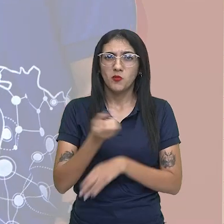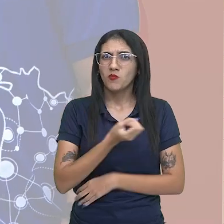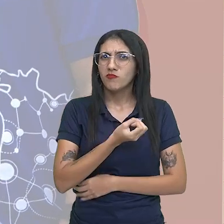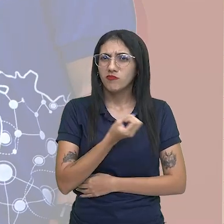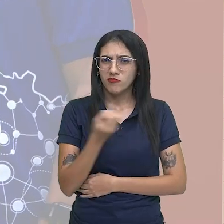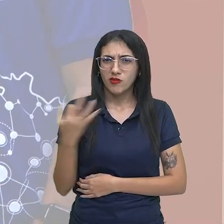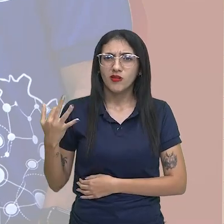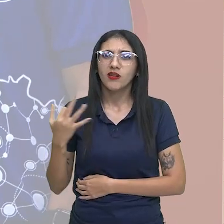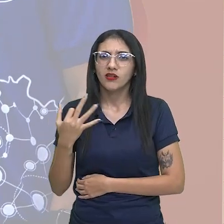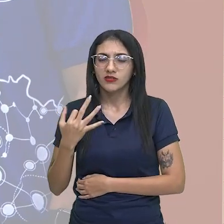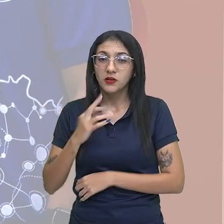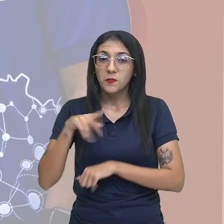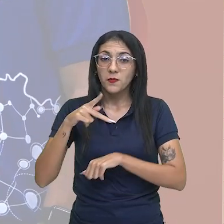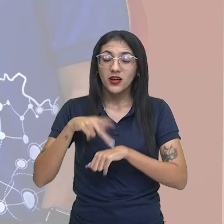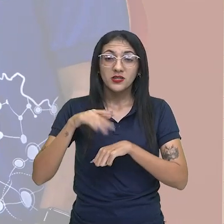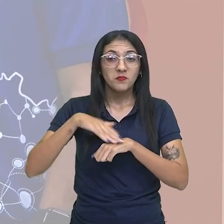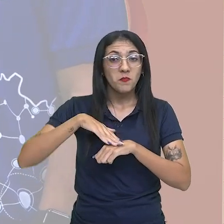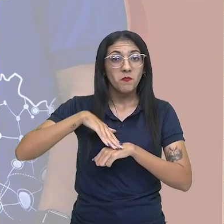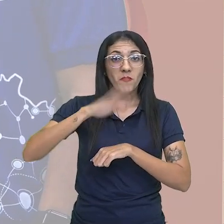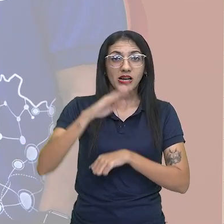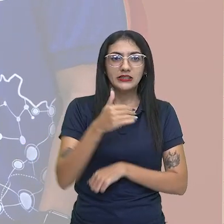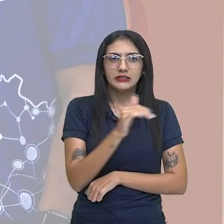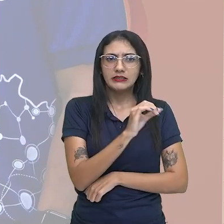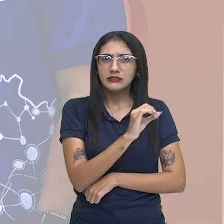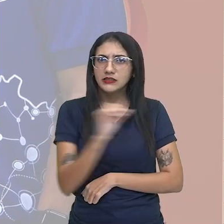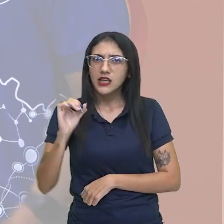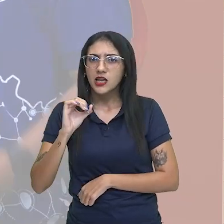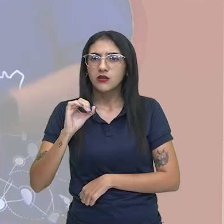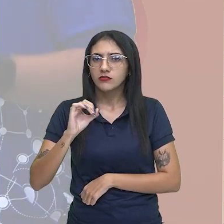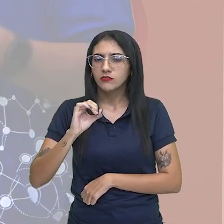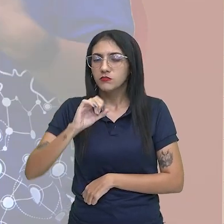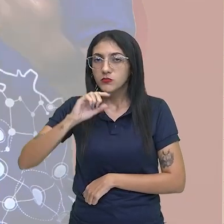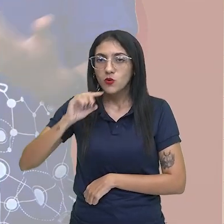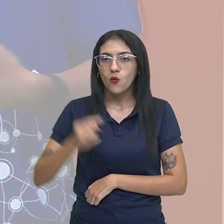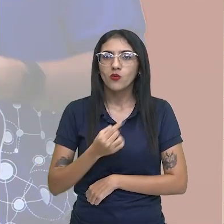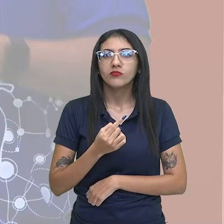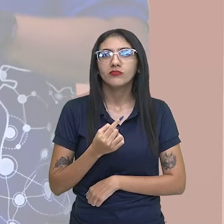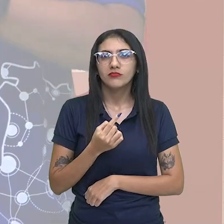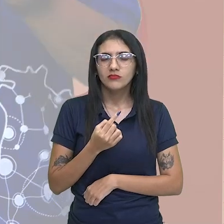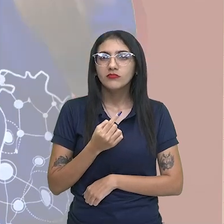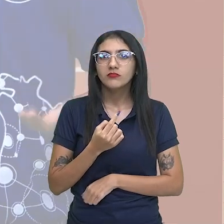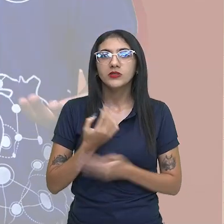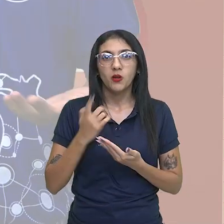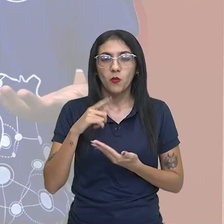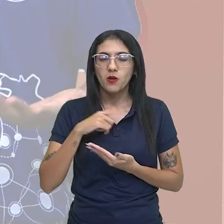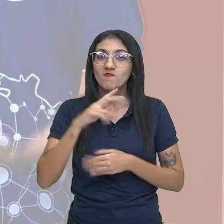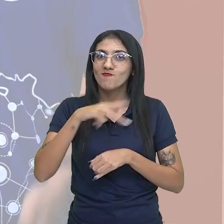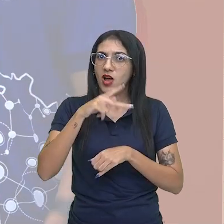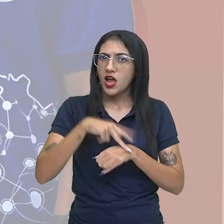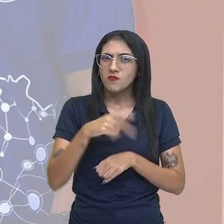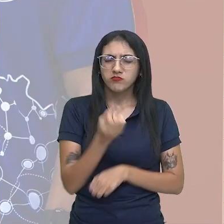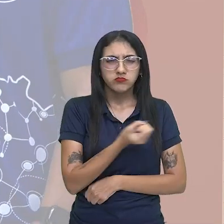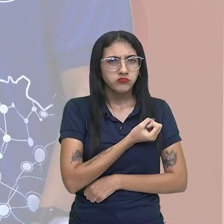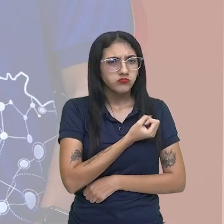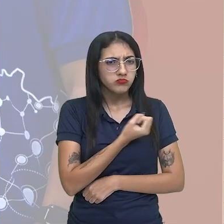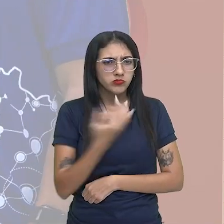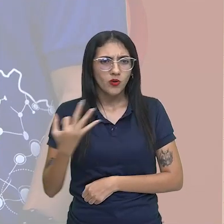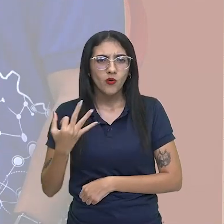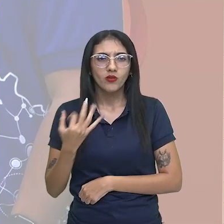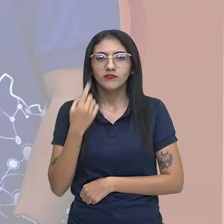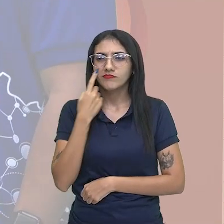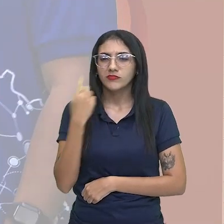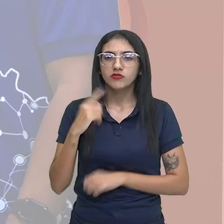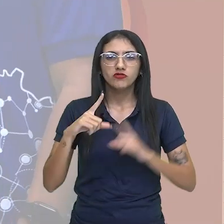também. Países com mais de 100 milhões de pessoas compartilhando, é um país que tem muita gente vivendo, né? O Japão,